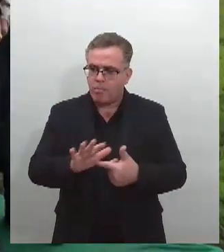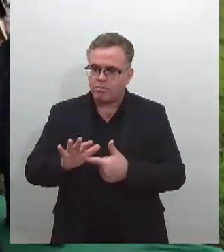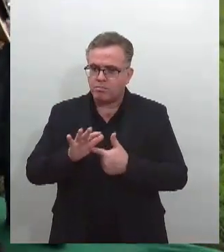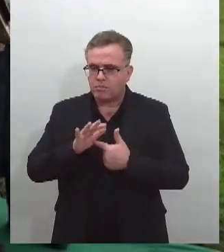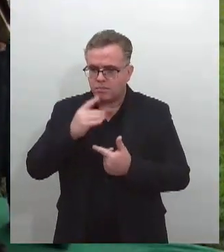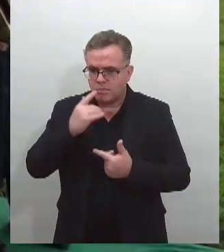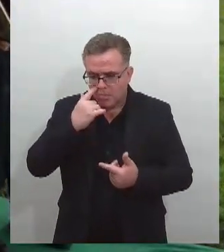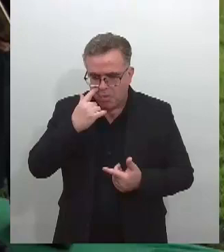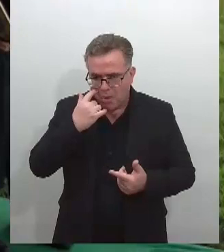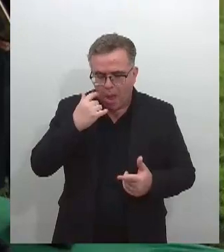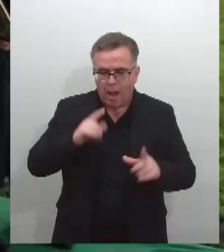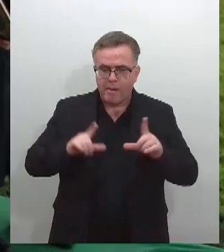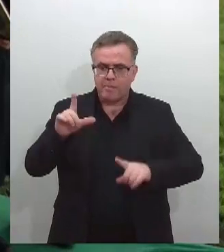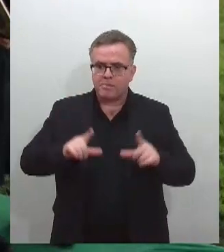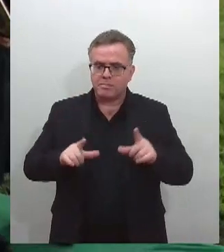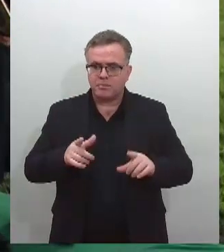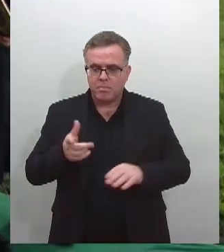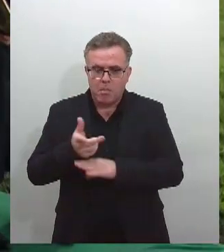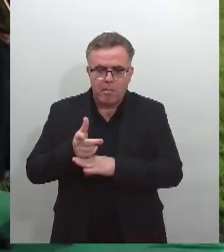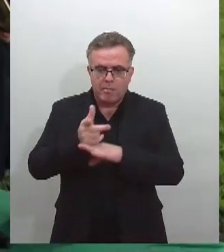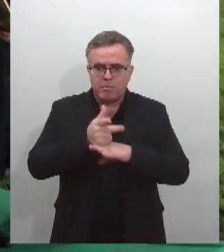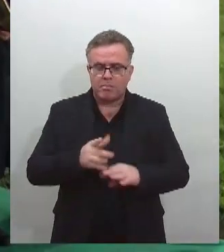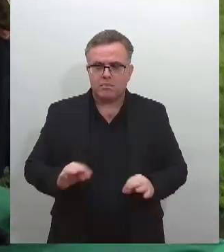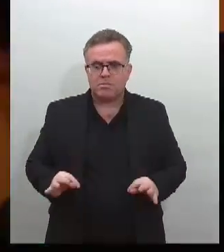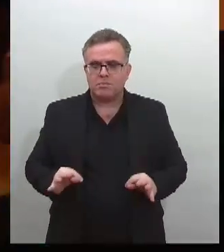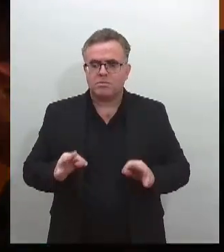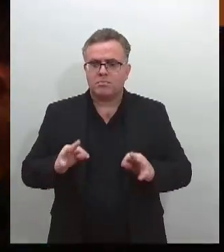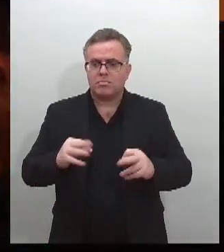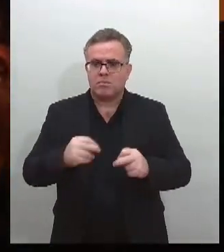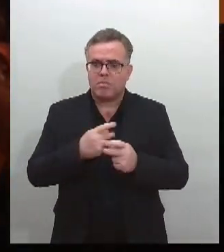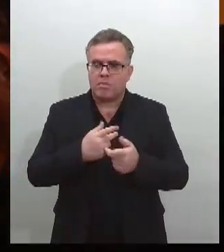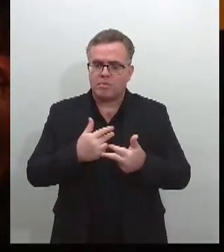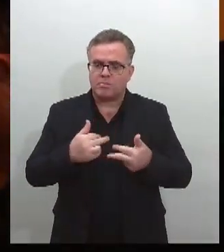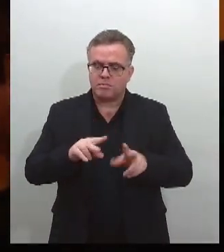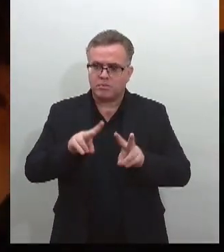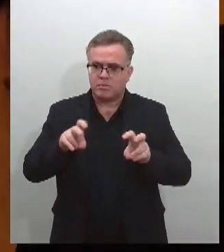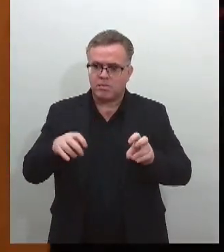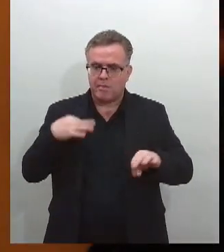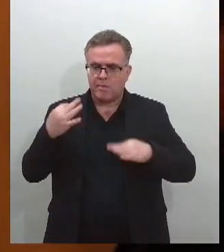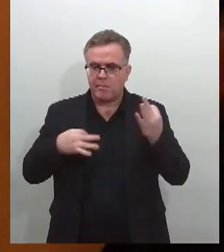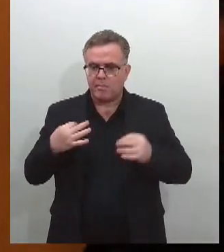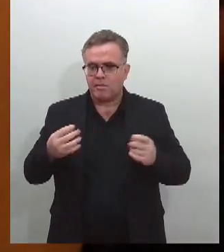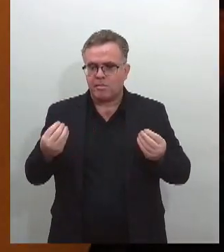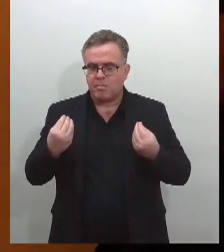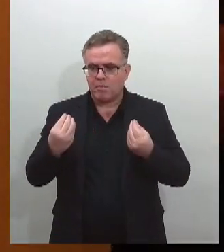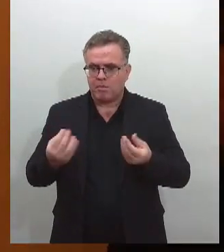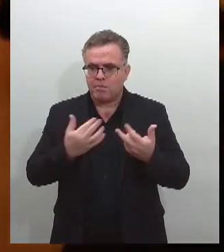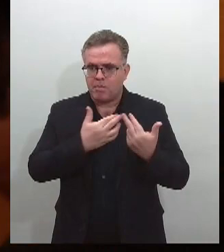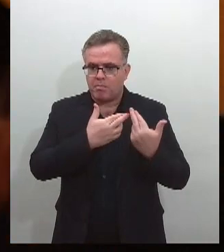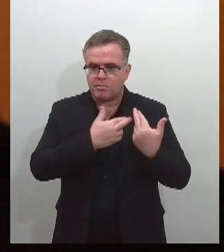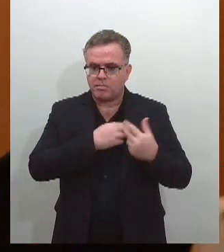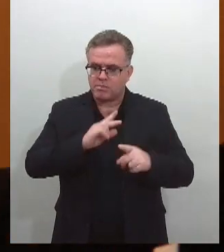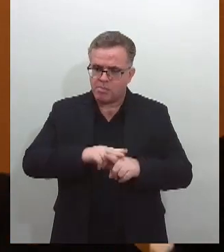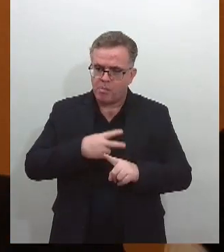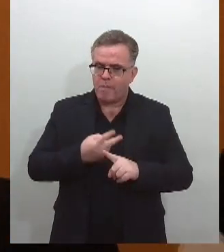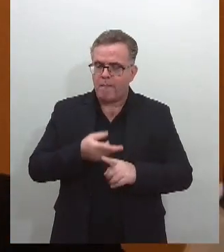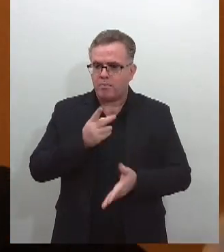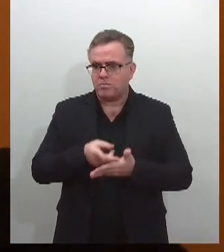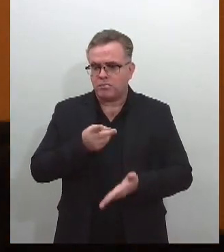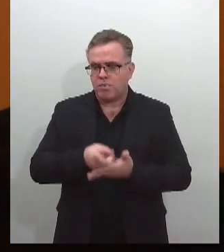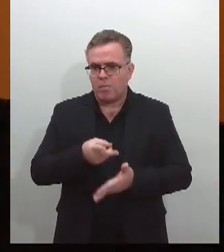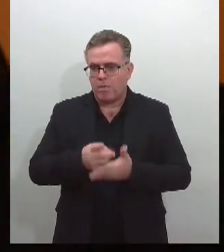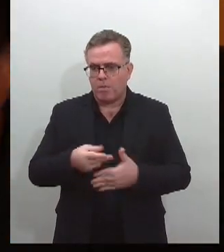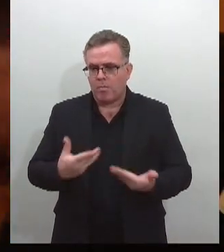dedicado a dar visibilidade às pautas relacionadas ao turismo e que a responsabilidade aumenta a cada homenagem recebida.